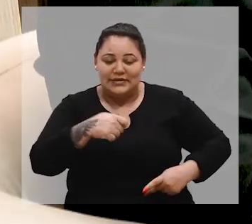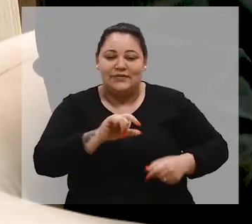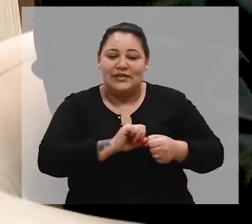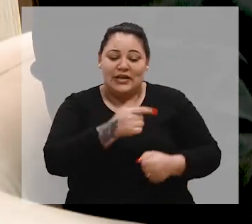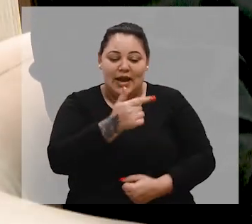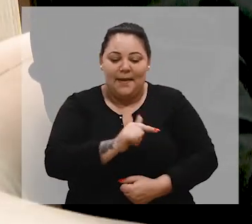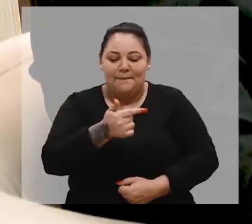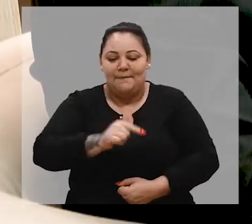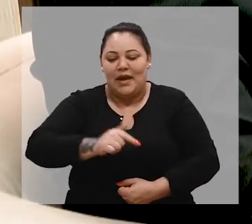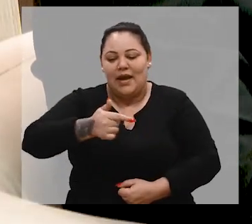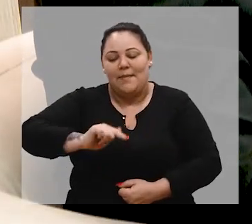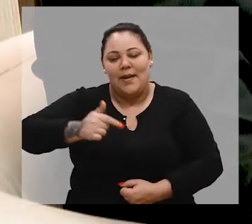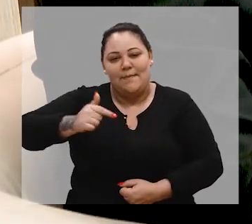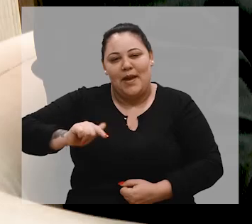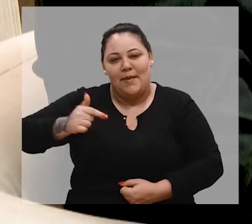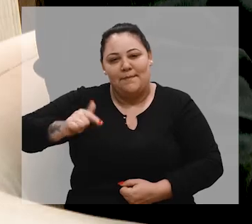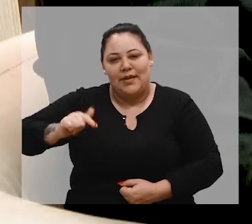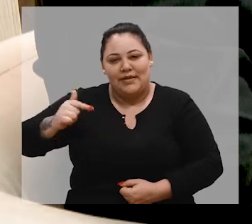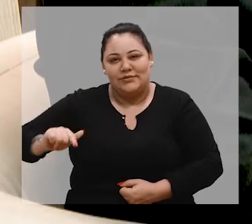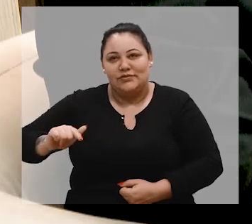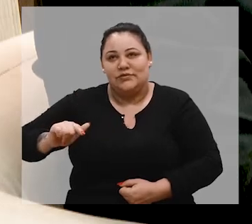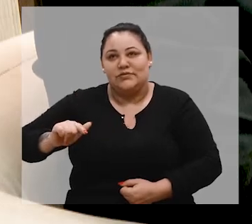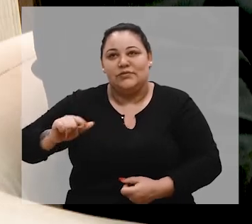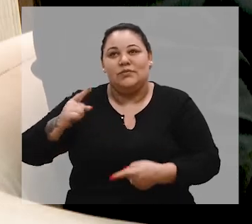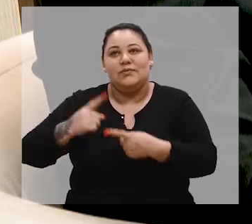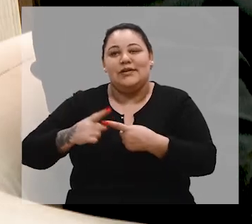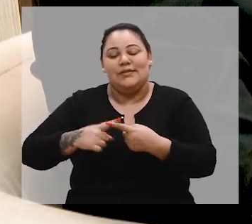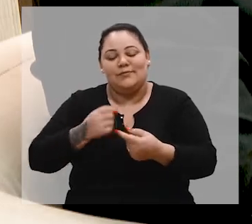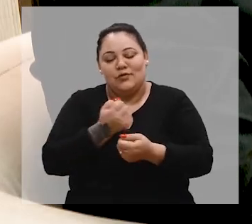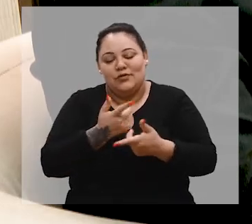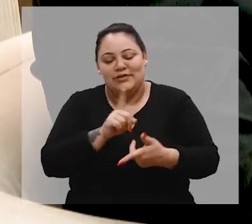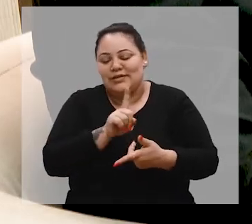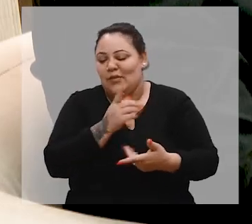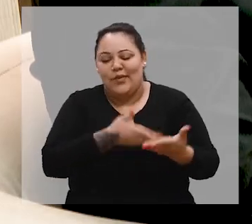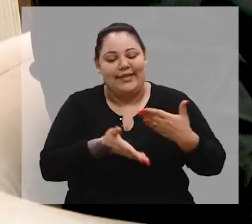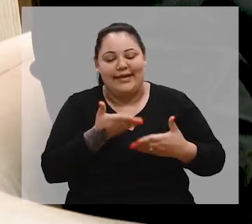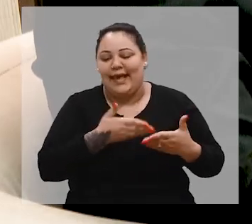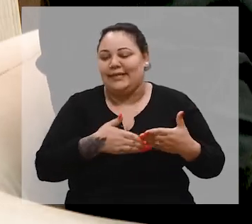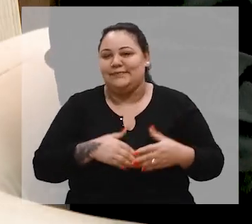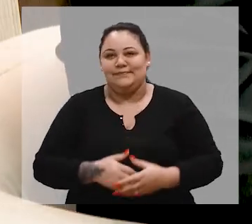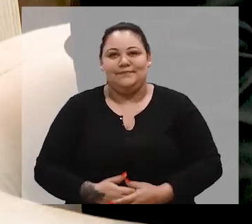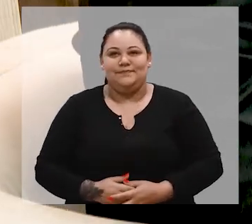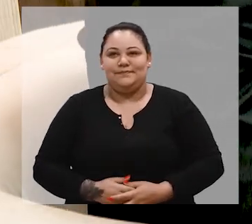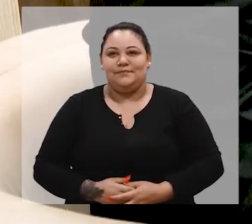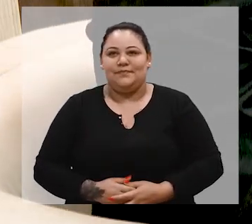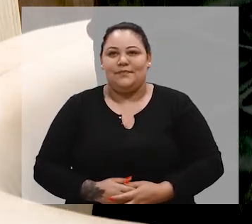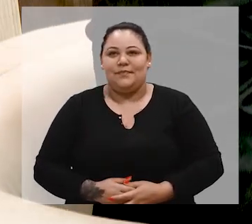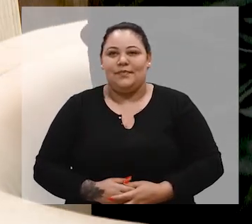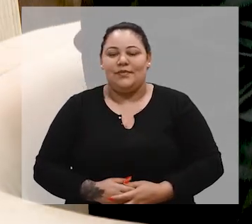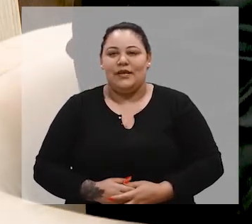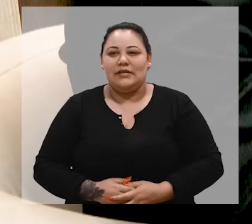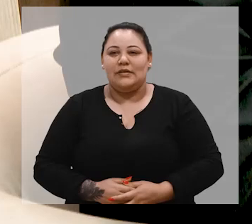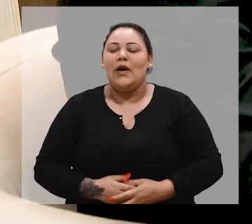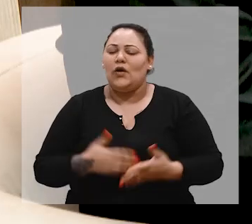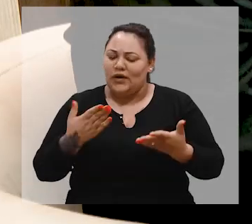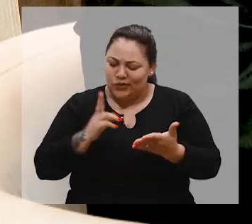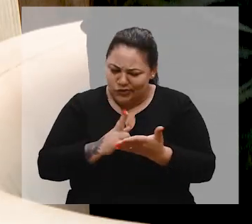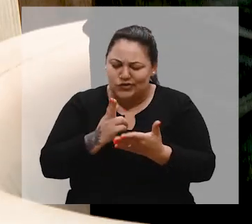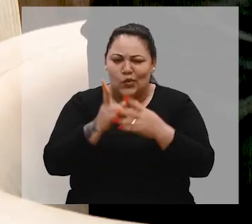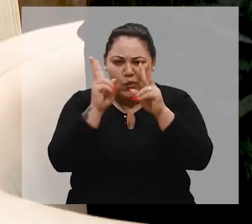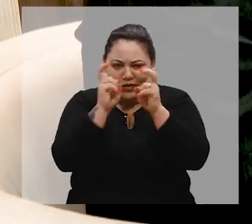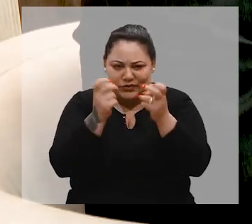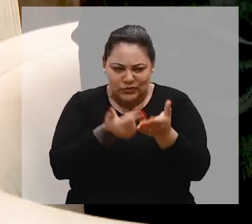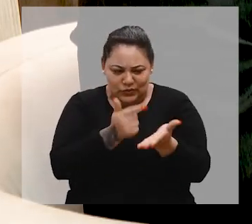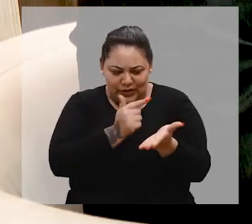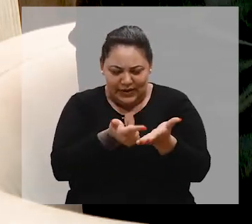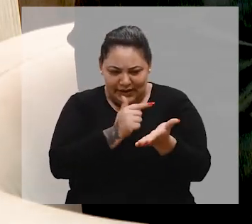tem uma compulsão à repetição de coisas que não são tratadas. Exatamente. E para não nos distanciarmos tanto